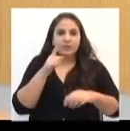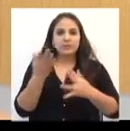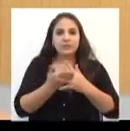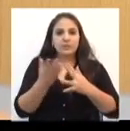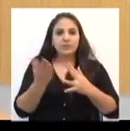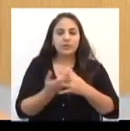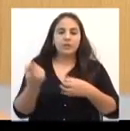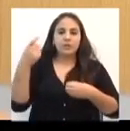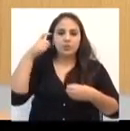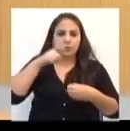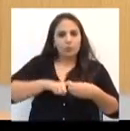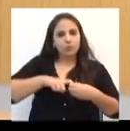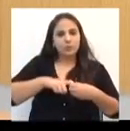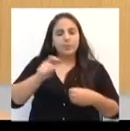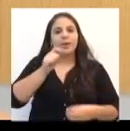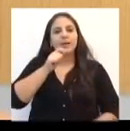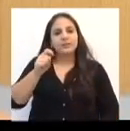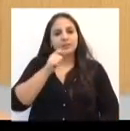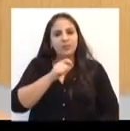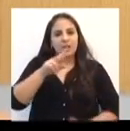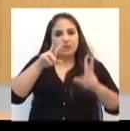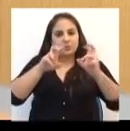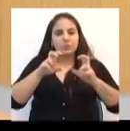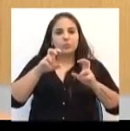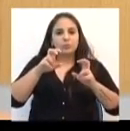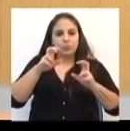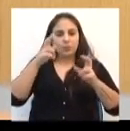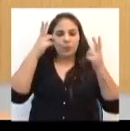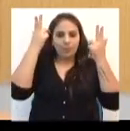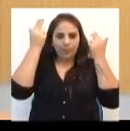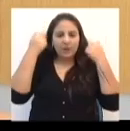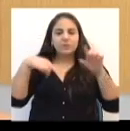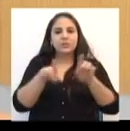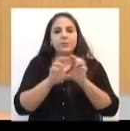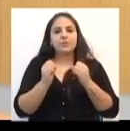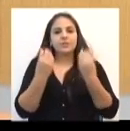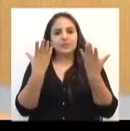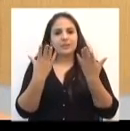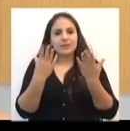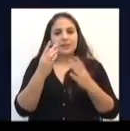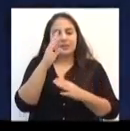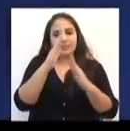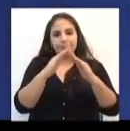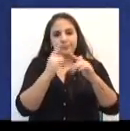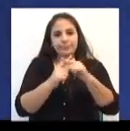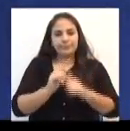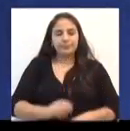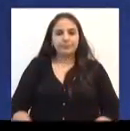retornamos com uma entrevista sobre a Páscoa e as comemorações da Igreja Católica.